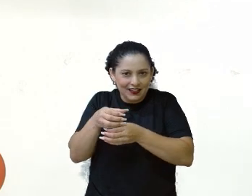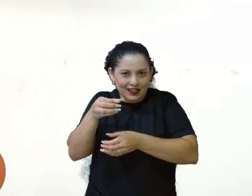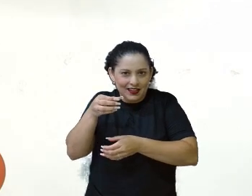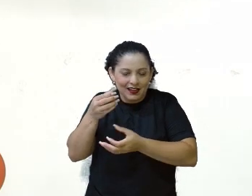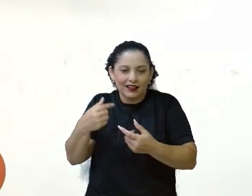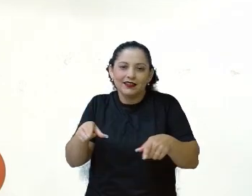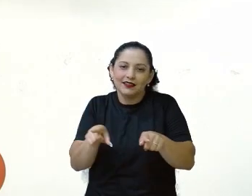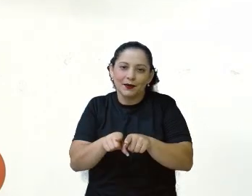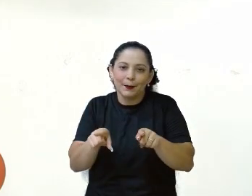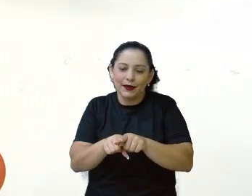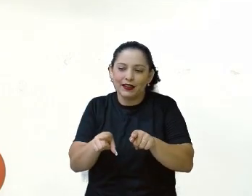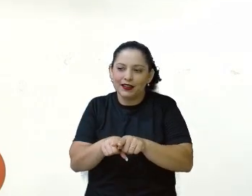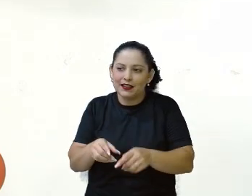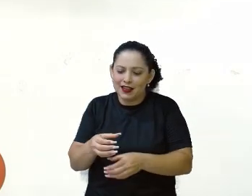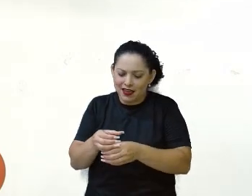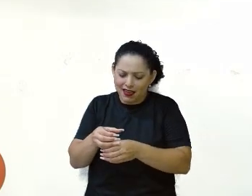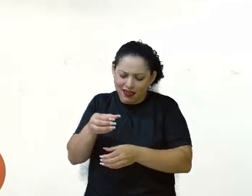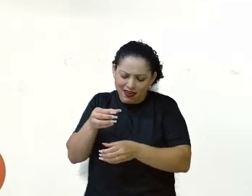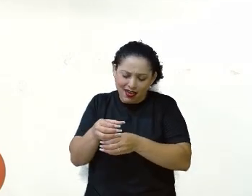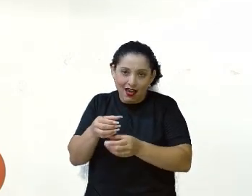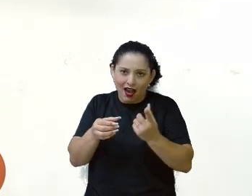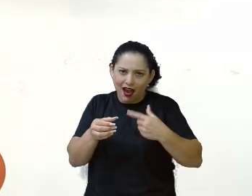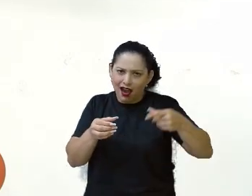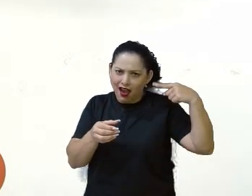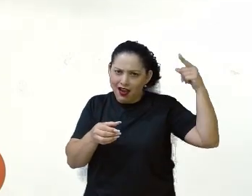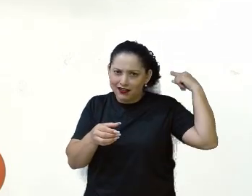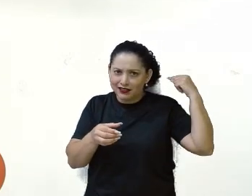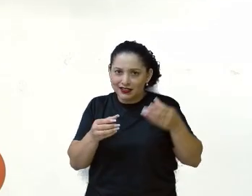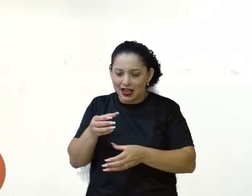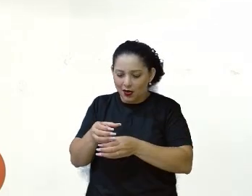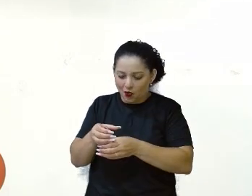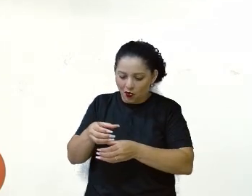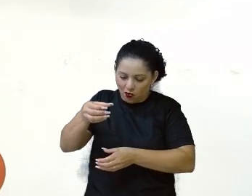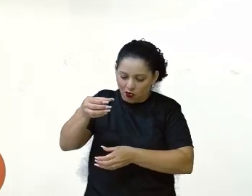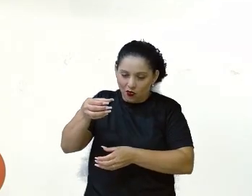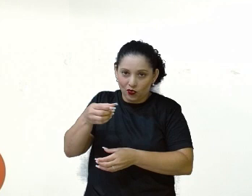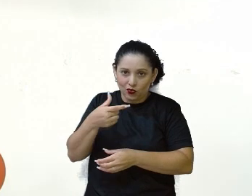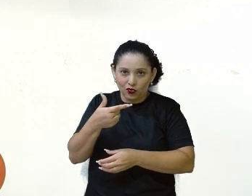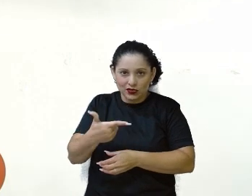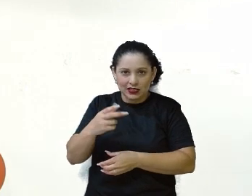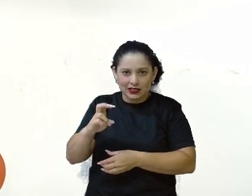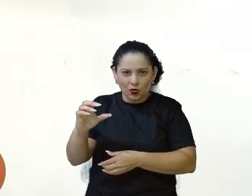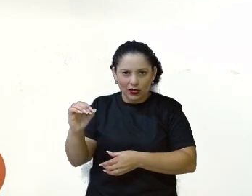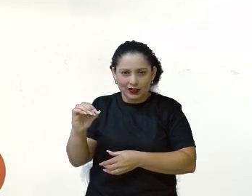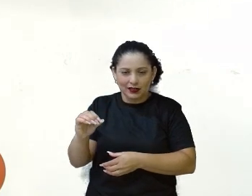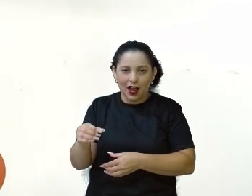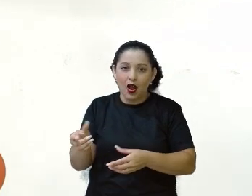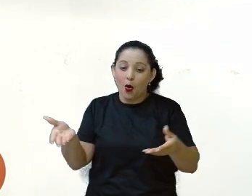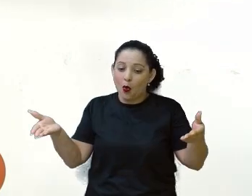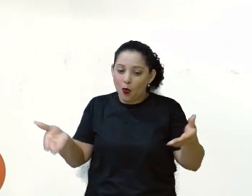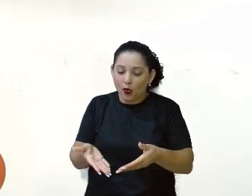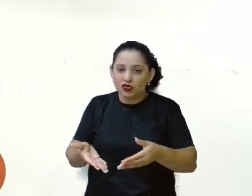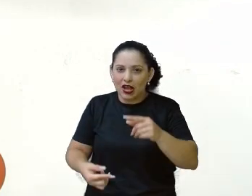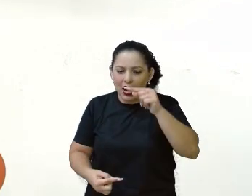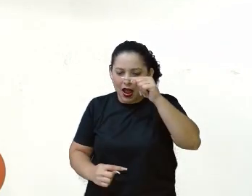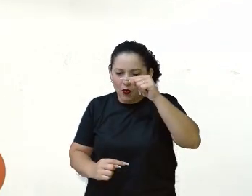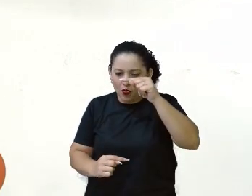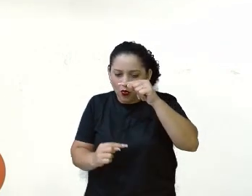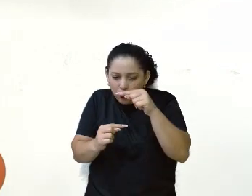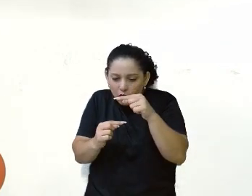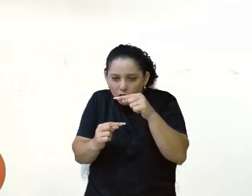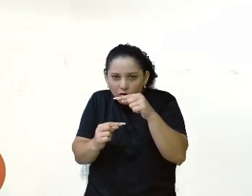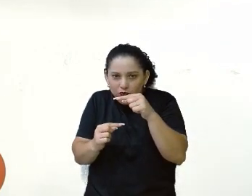de refrigerante, inclusive era maior, né? A capacidade era de 250 ml. Hoje ela tem